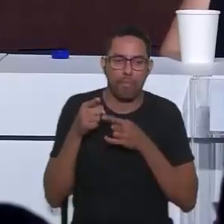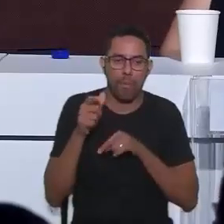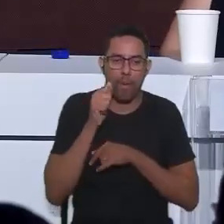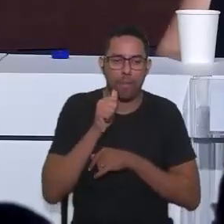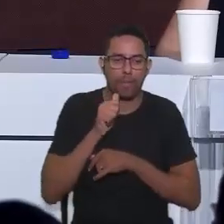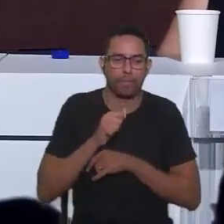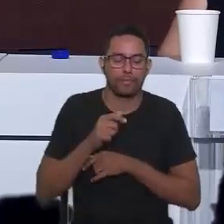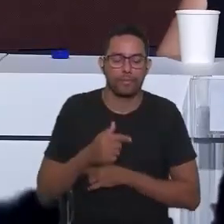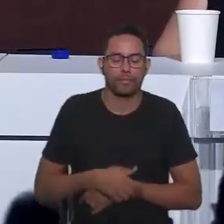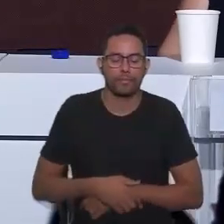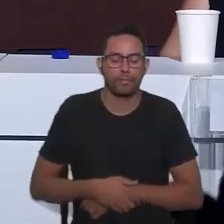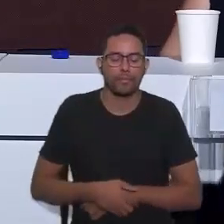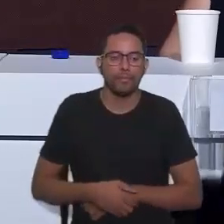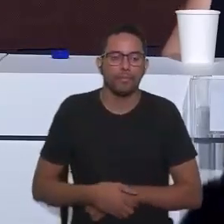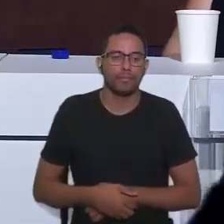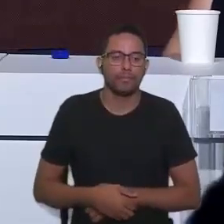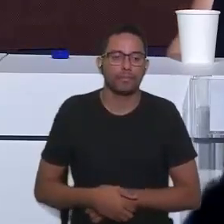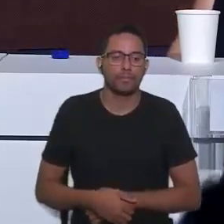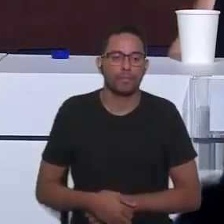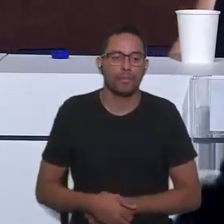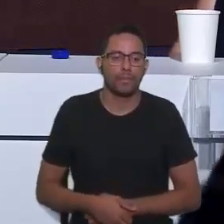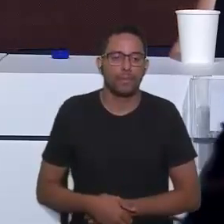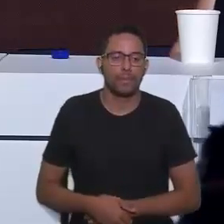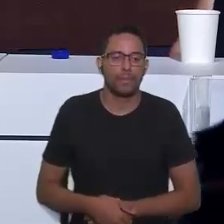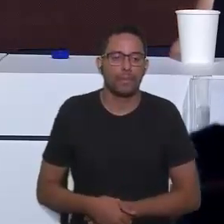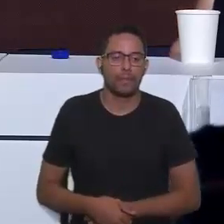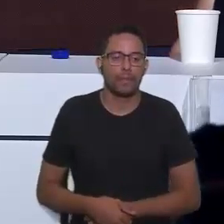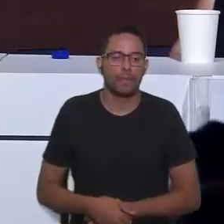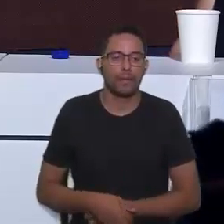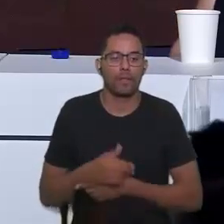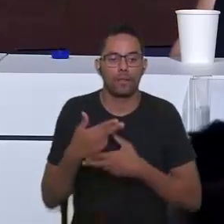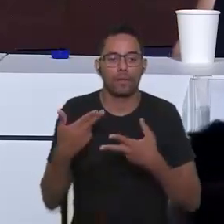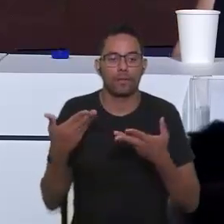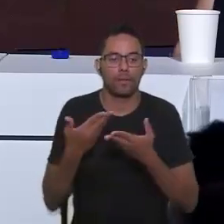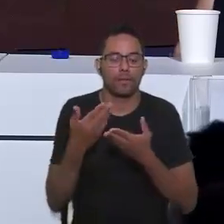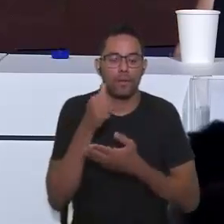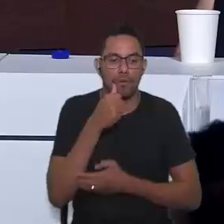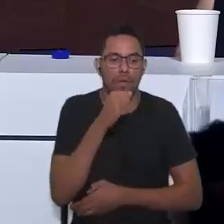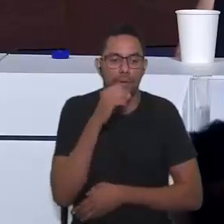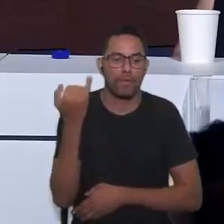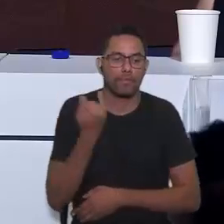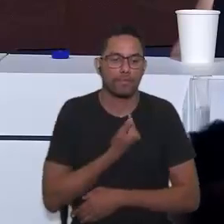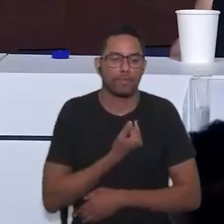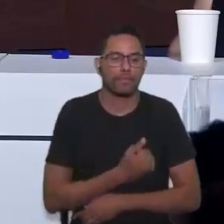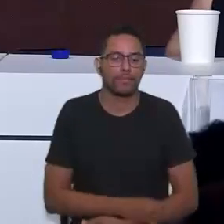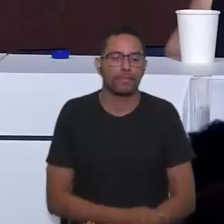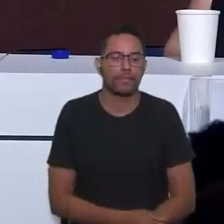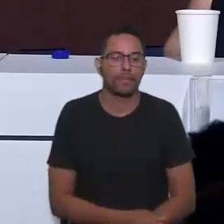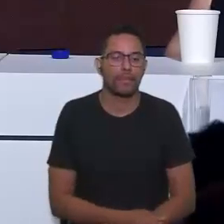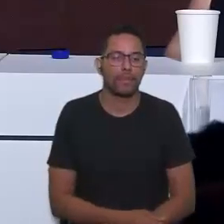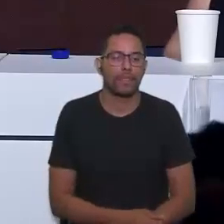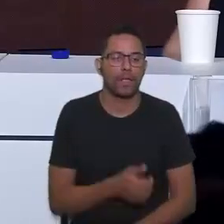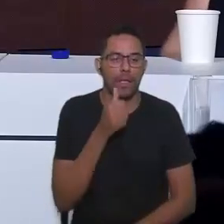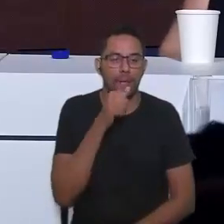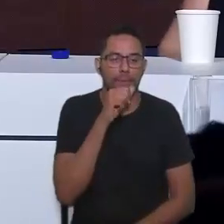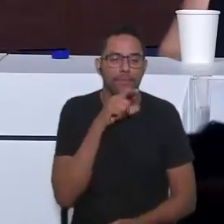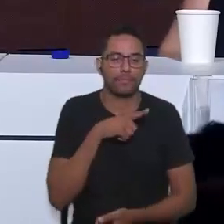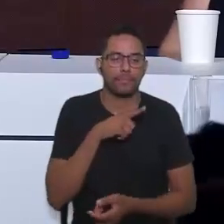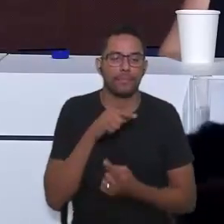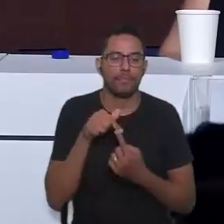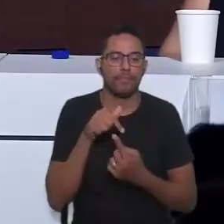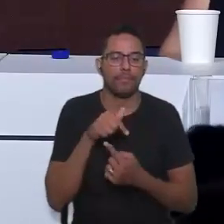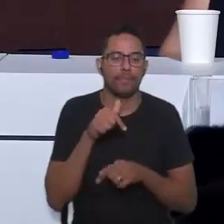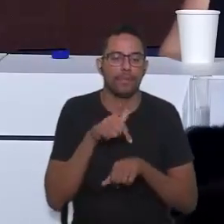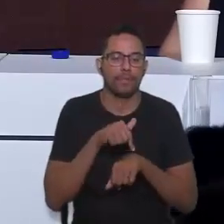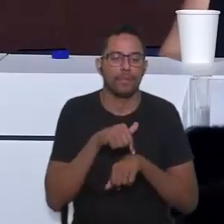assim, e o tamanho da coisa. E hoje a minha mãe conta que, de facto, a minha mãe tinha um tempo